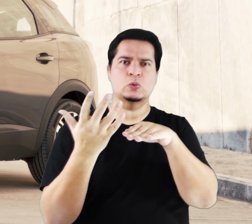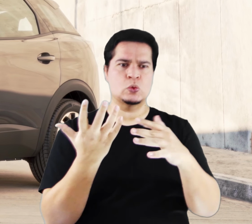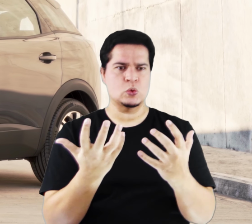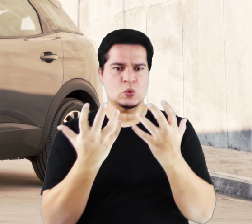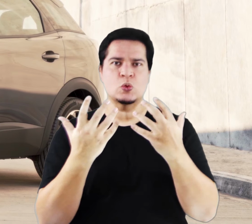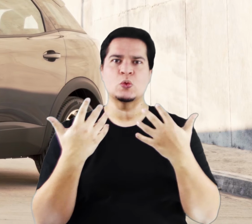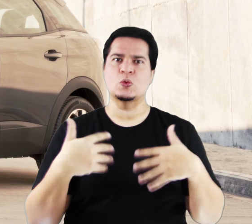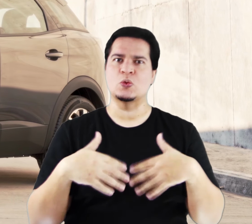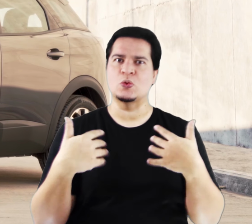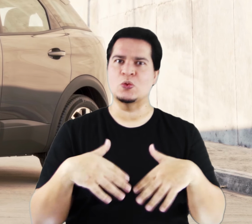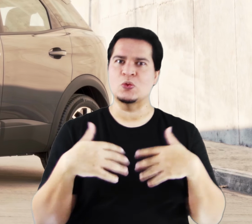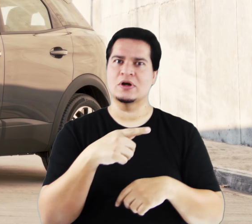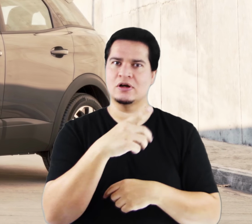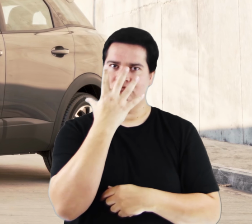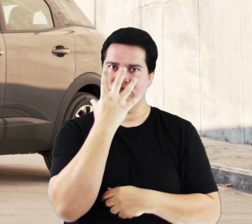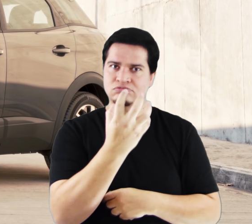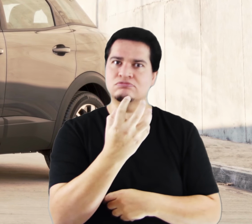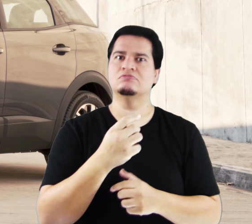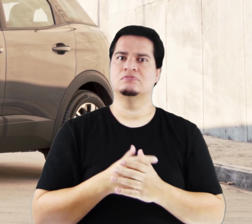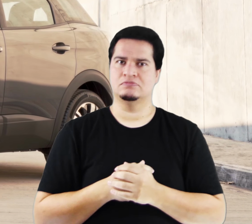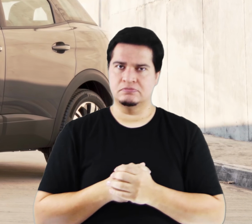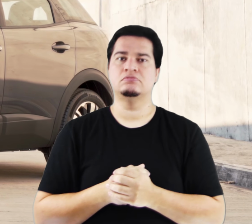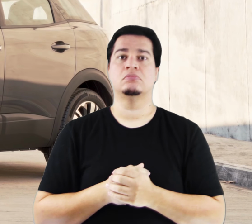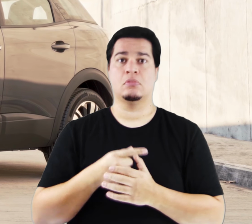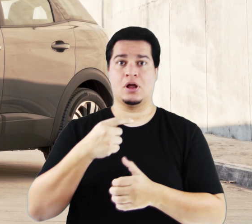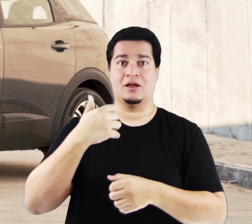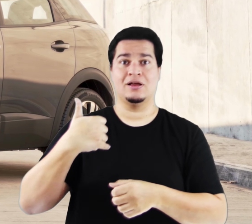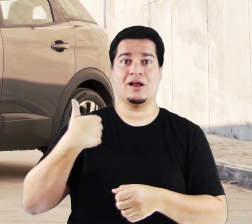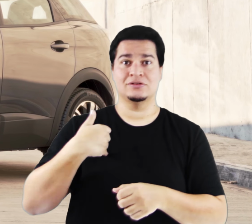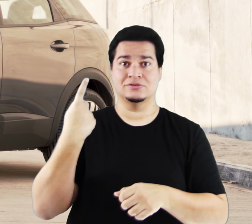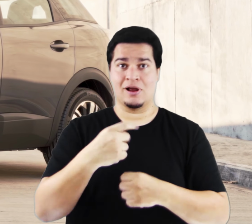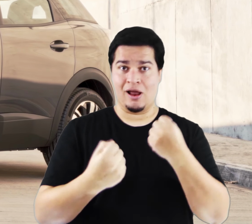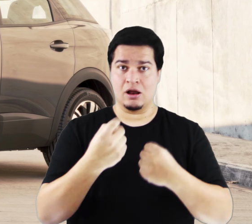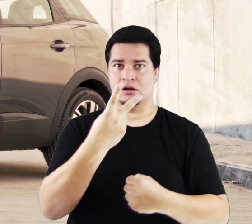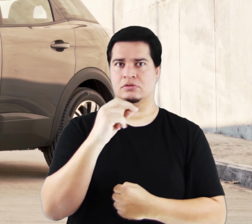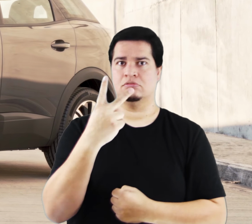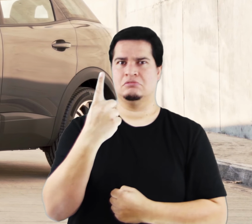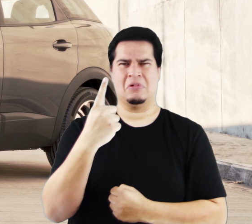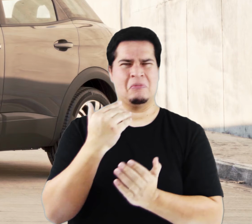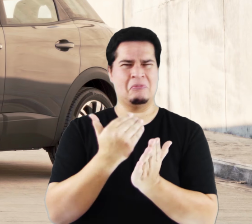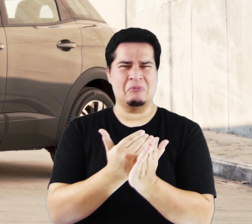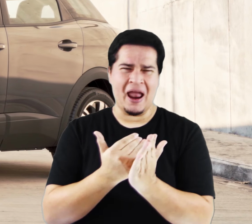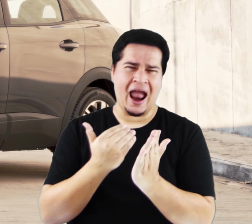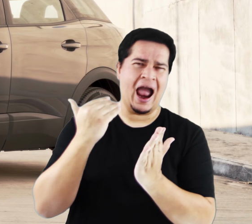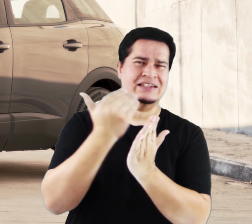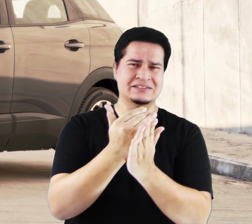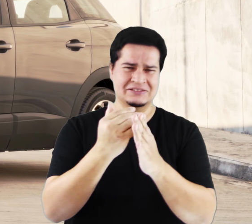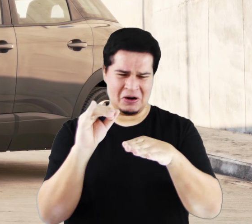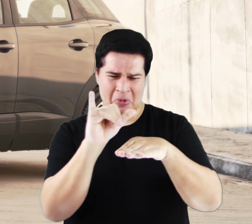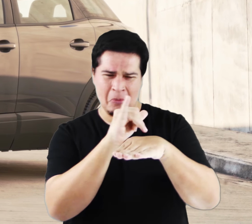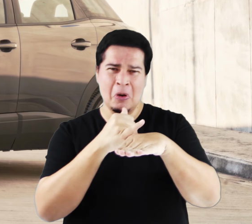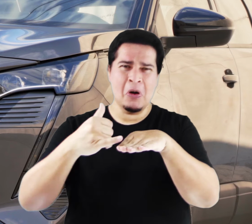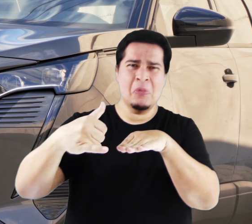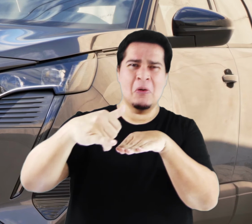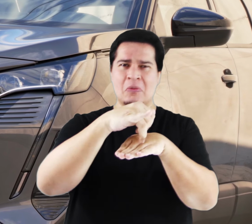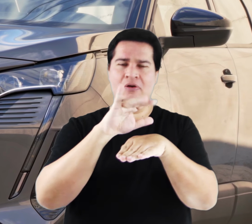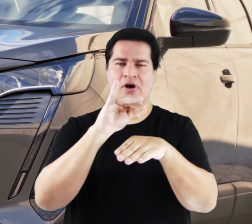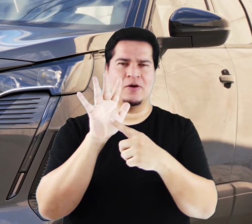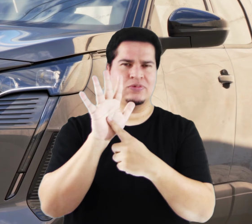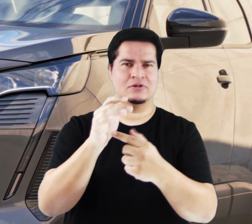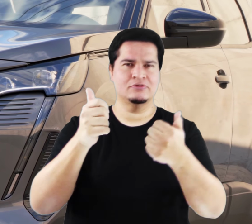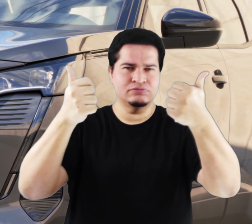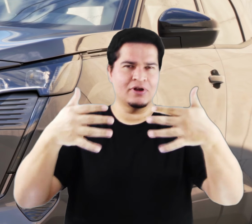versão 2021, ele elevou essa barra passional em relação ao design ainda mais adiante, como a gente vai mostrar para vocês em detalhes. Só que essa